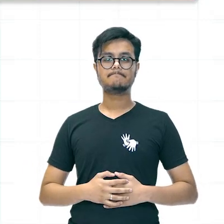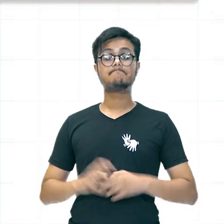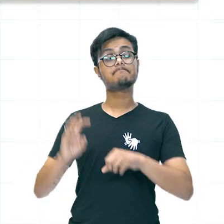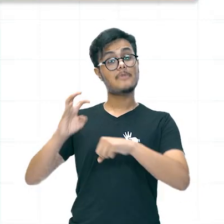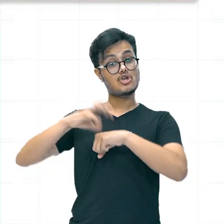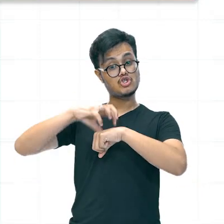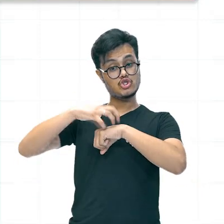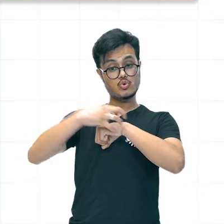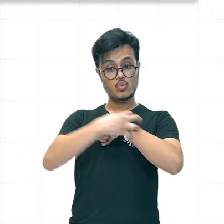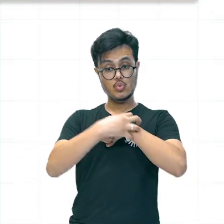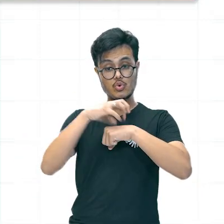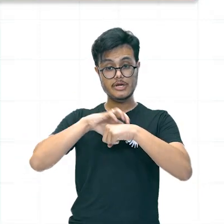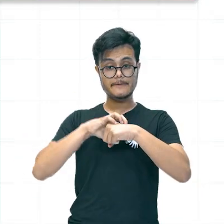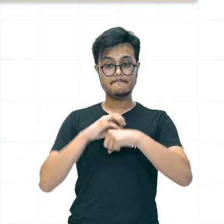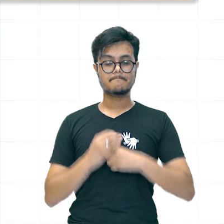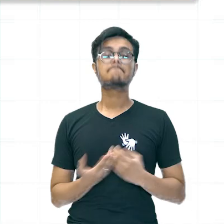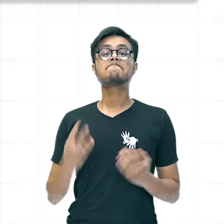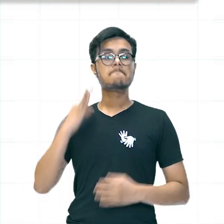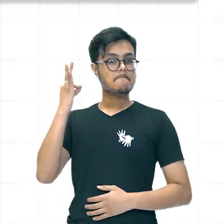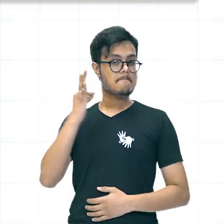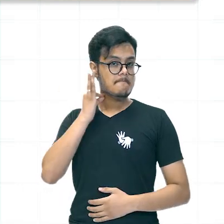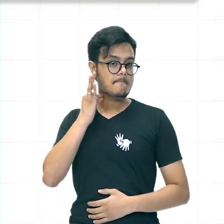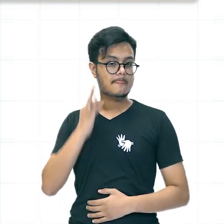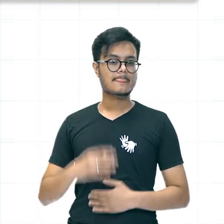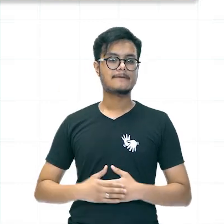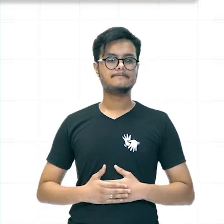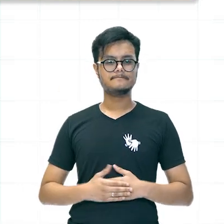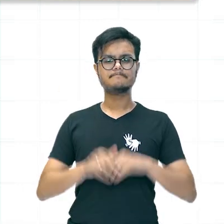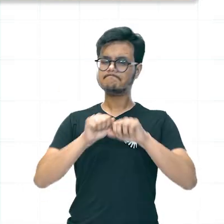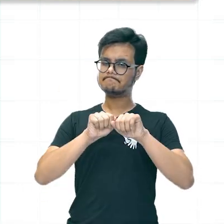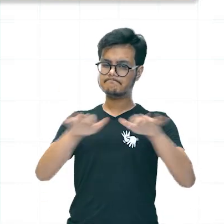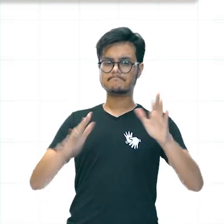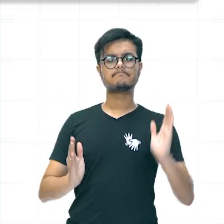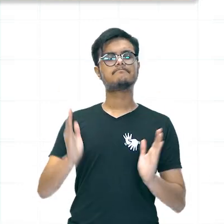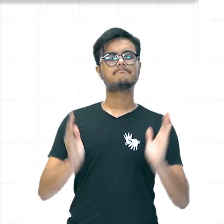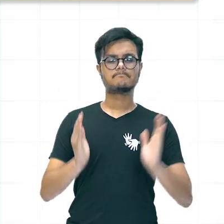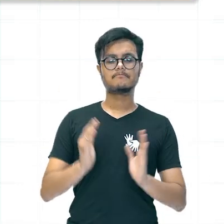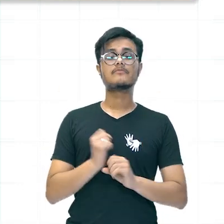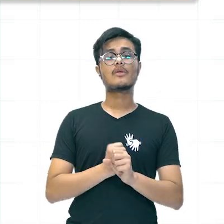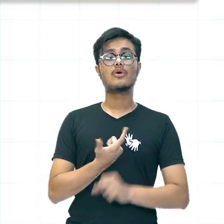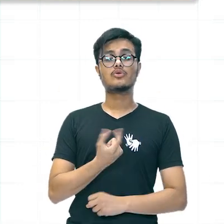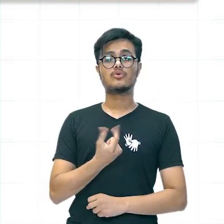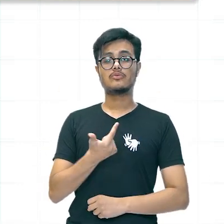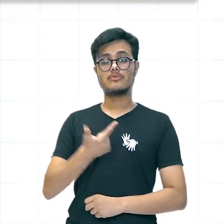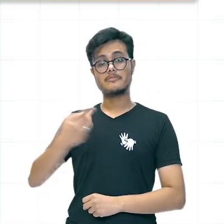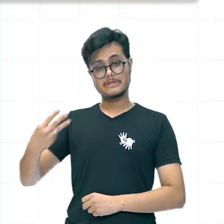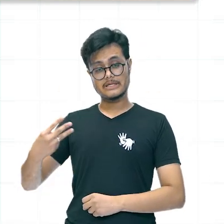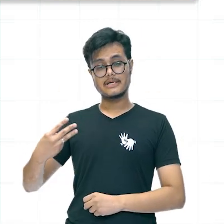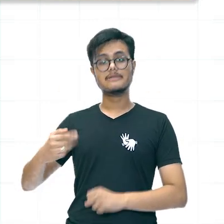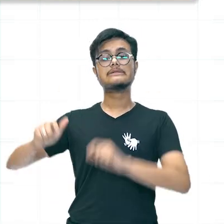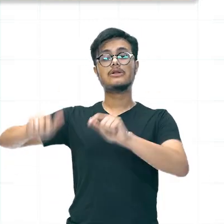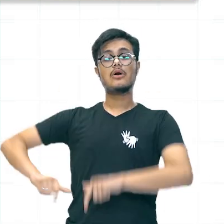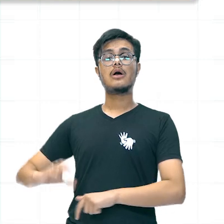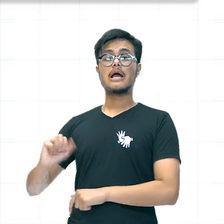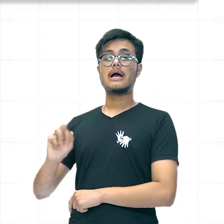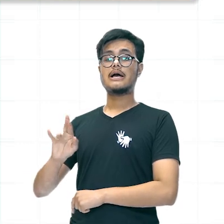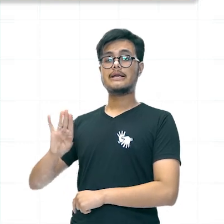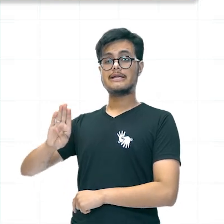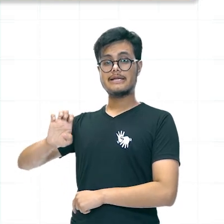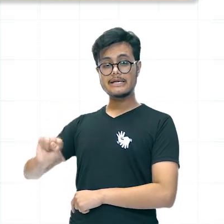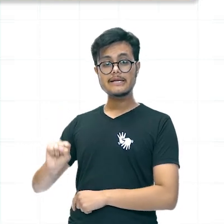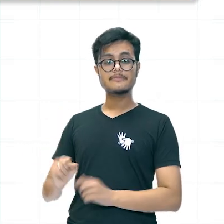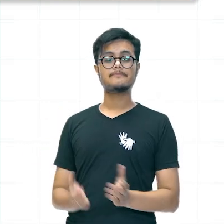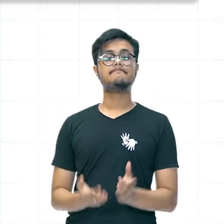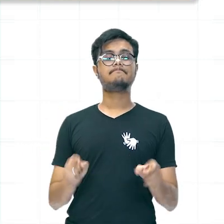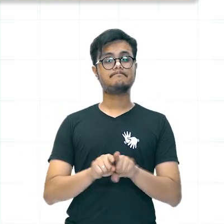chikungunya, que também é transmitido, né, por esse mosquito, ele causou epidemias aí na América Central, nas ilhas do Caribe, e em